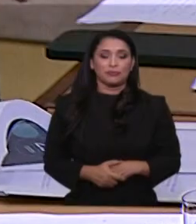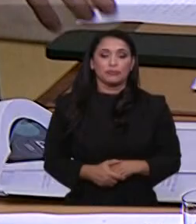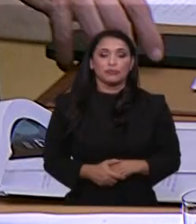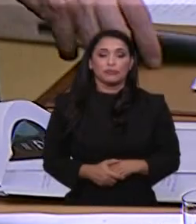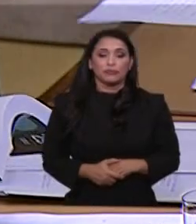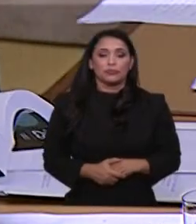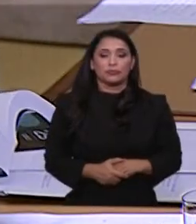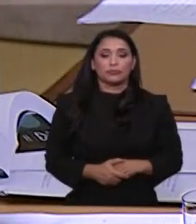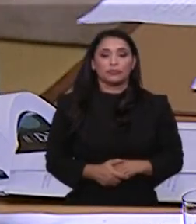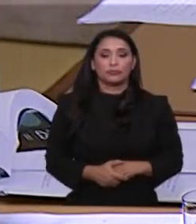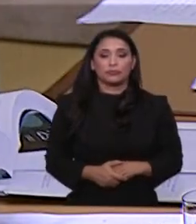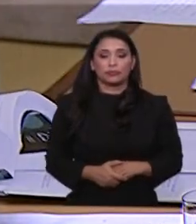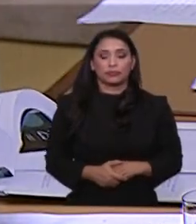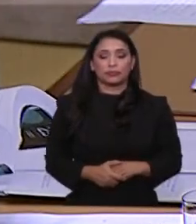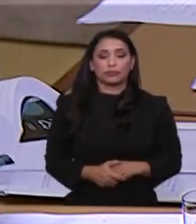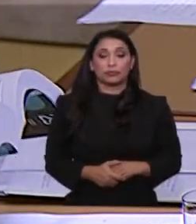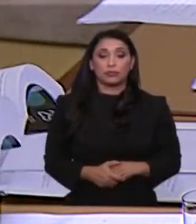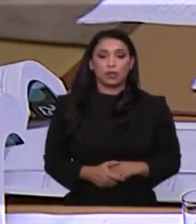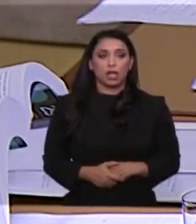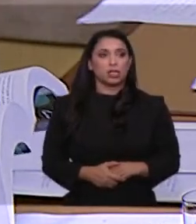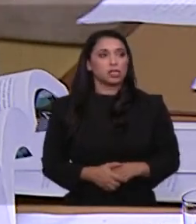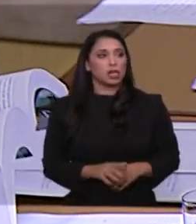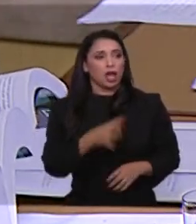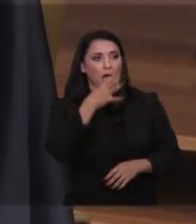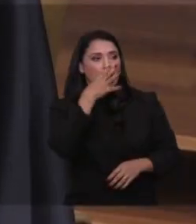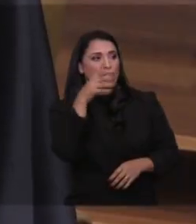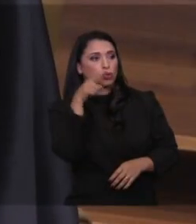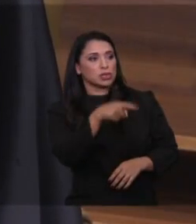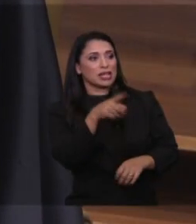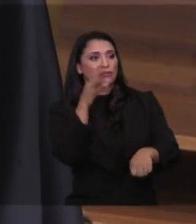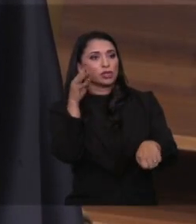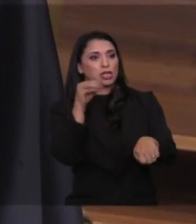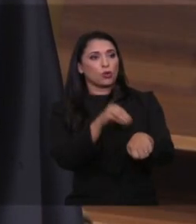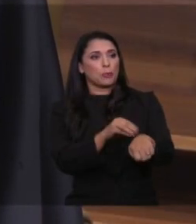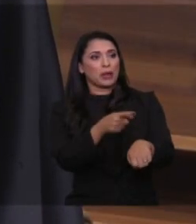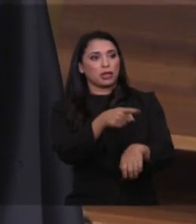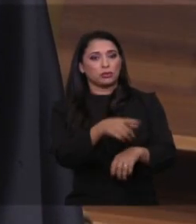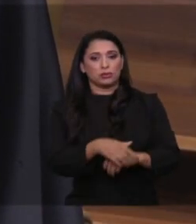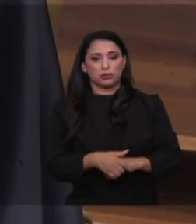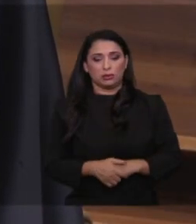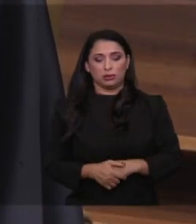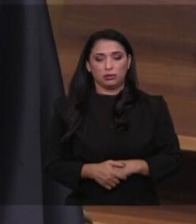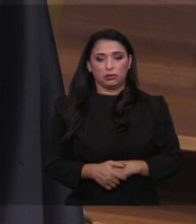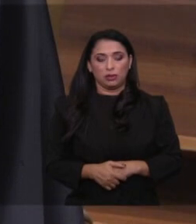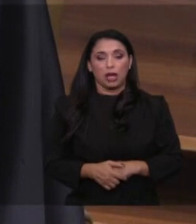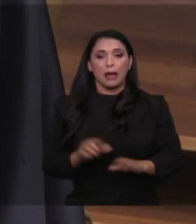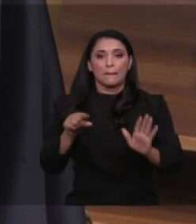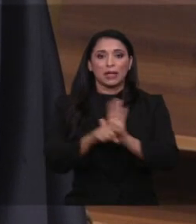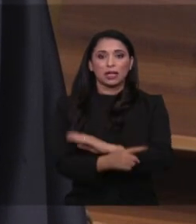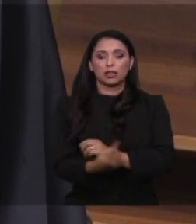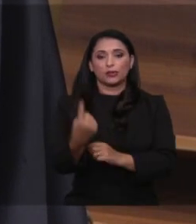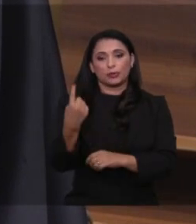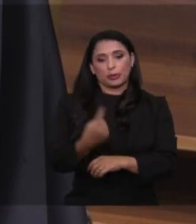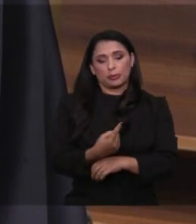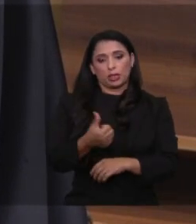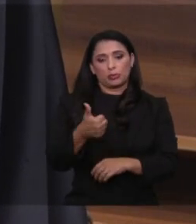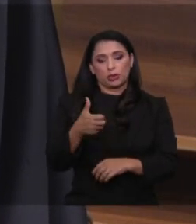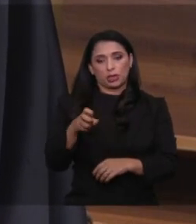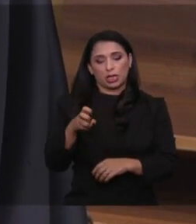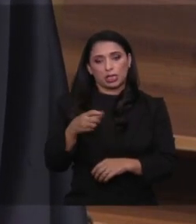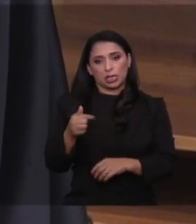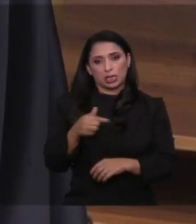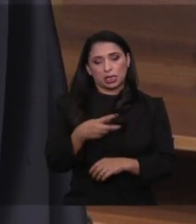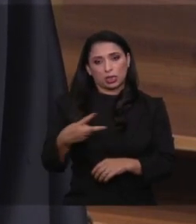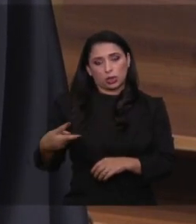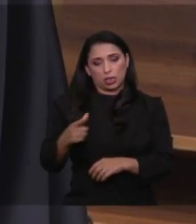Pois bem, tem que imputar o outro uma culpa. Parágrafo 1º do 1572. A separação